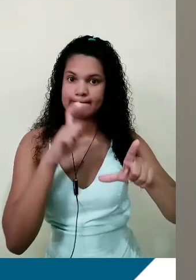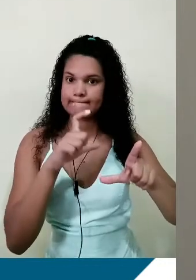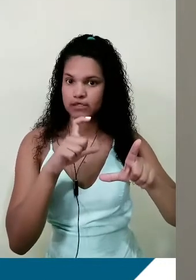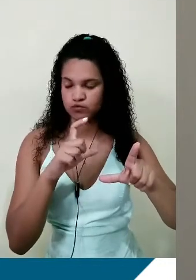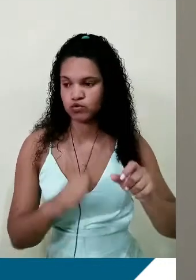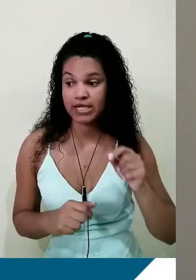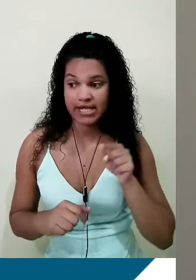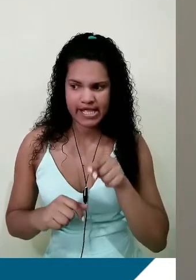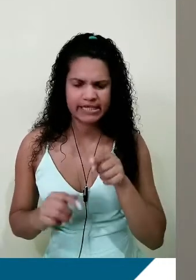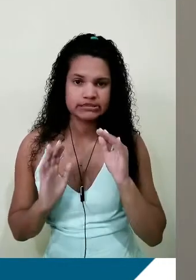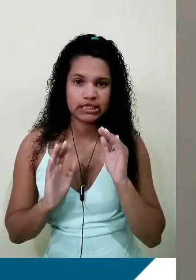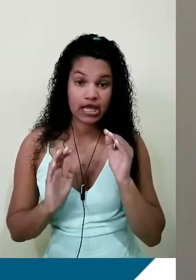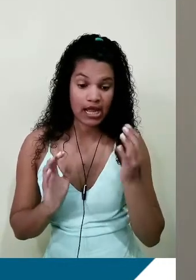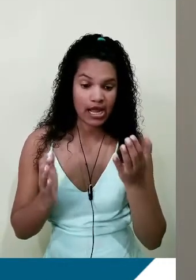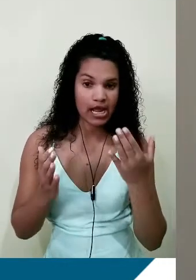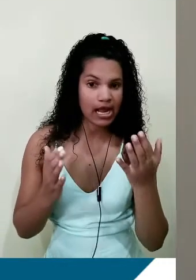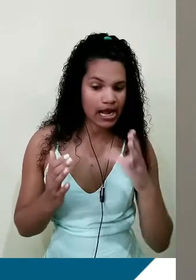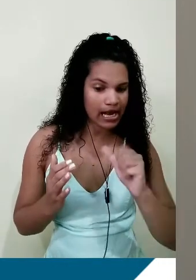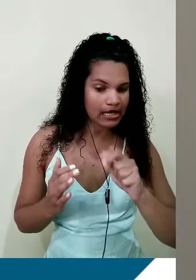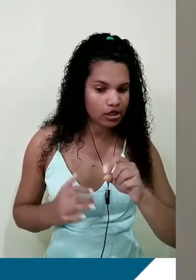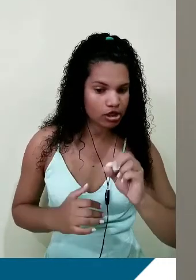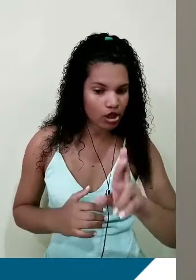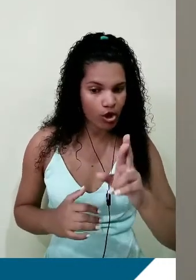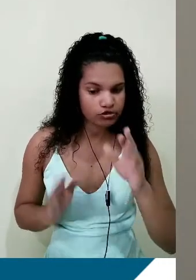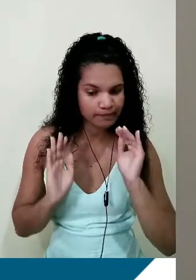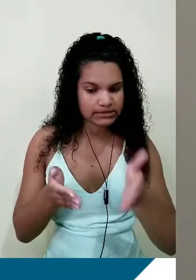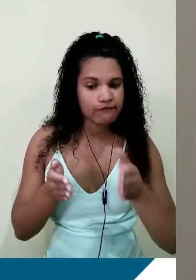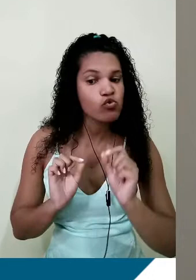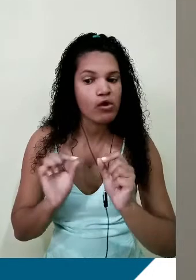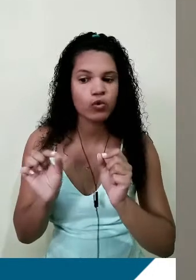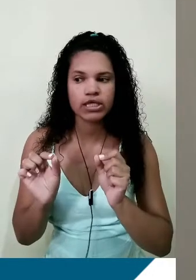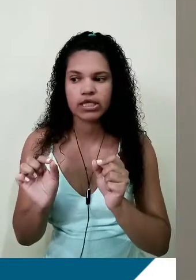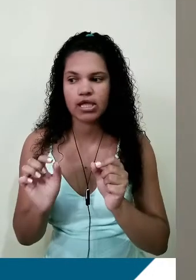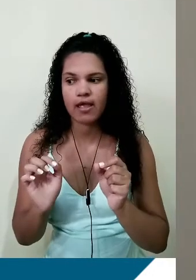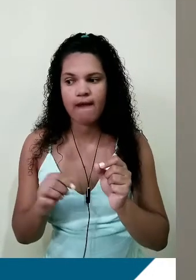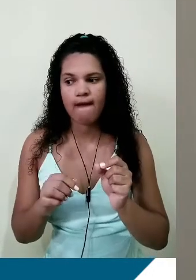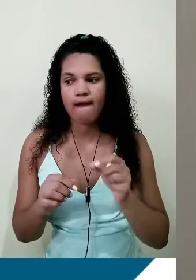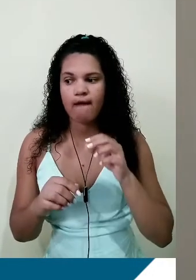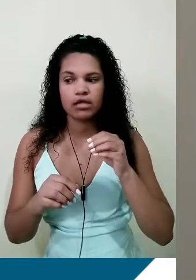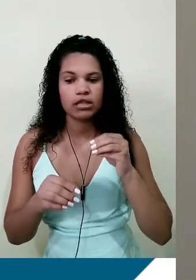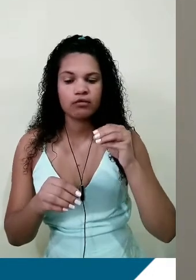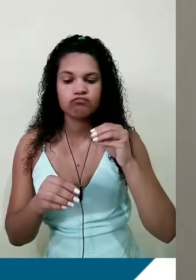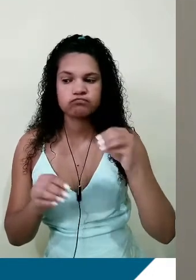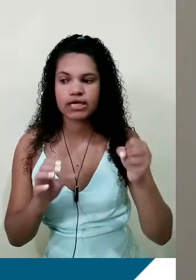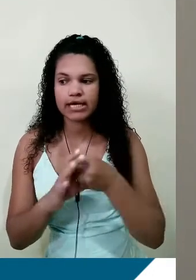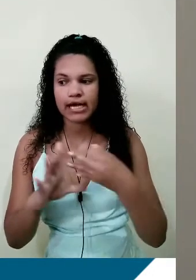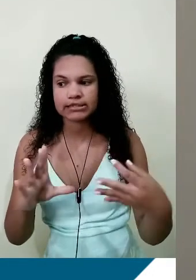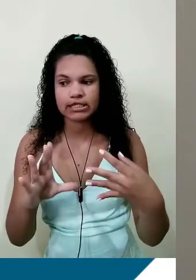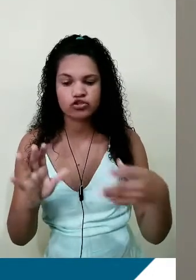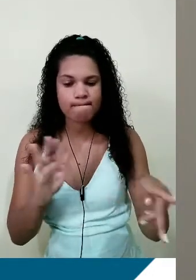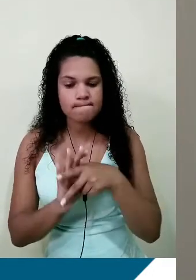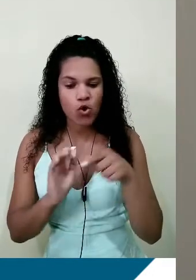específicos, eles se referem a propriedades do material. A gente encontra que existem